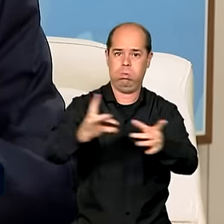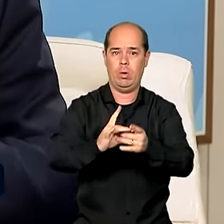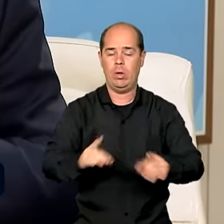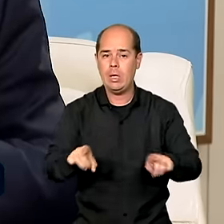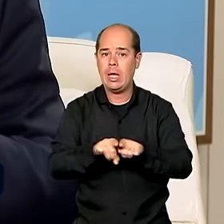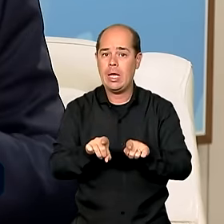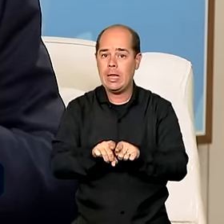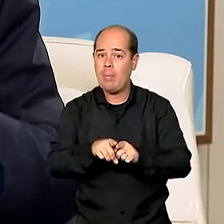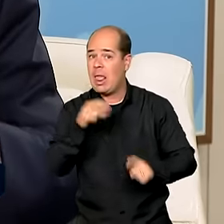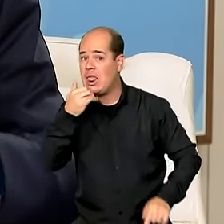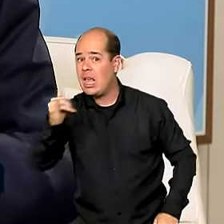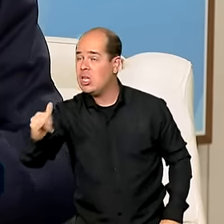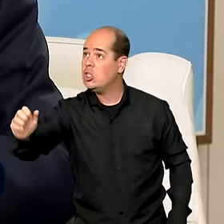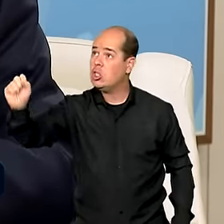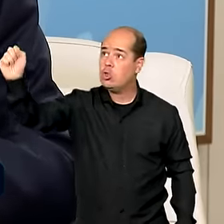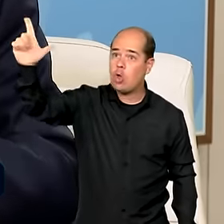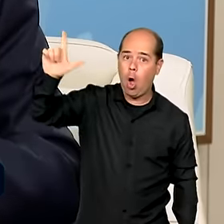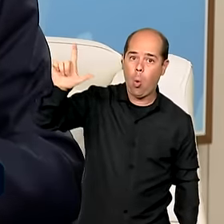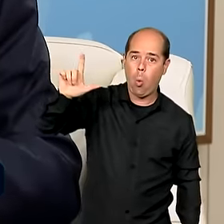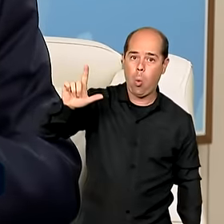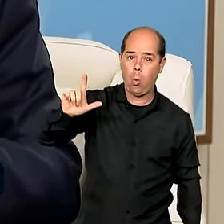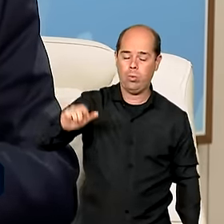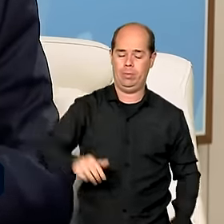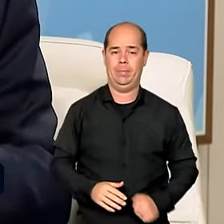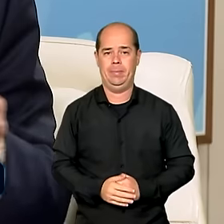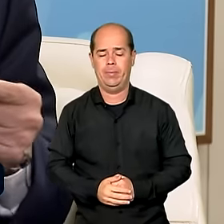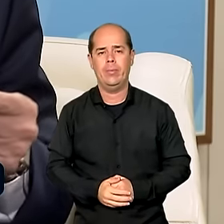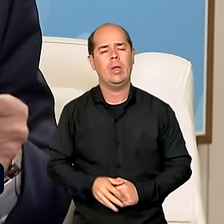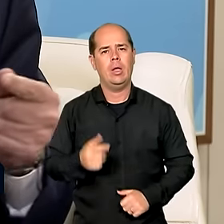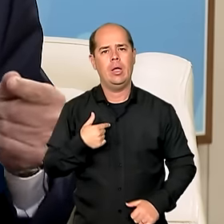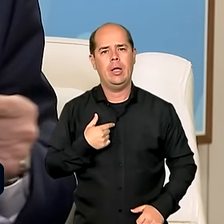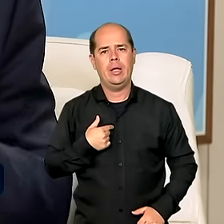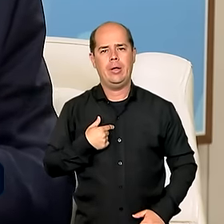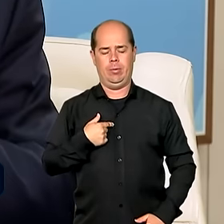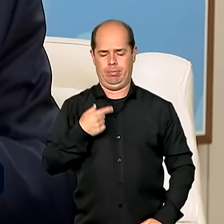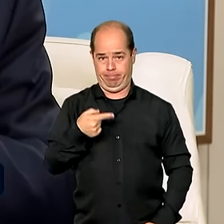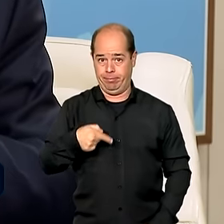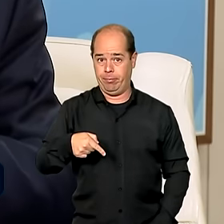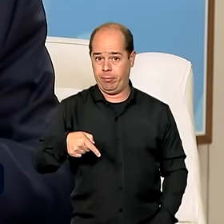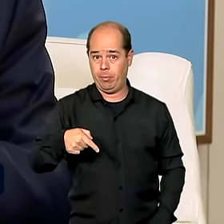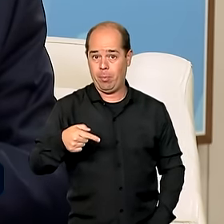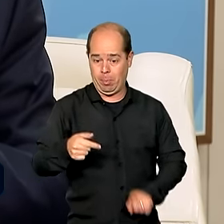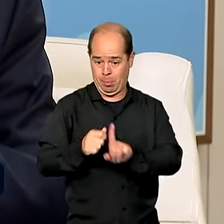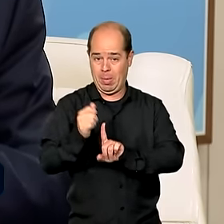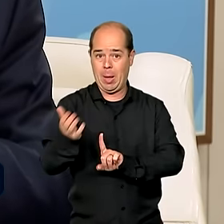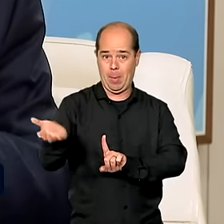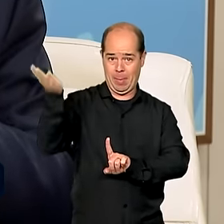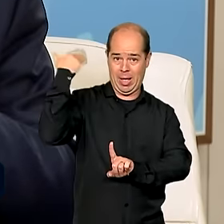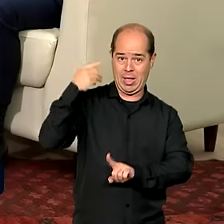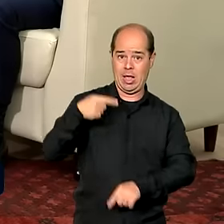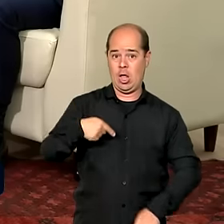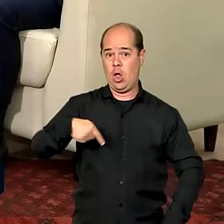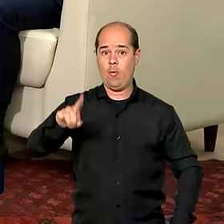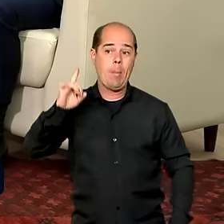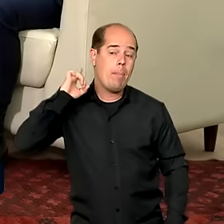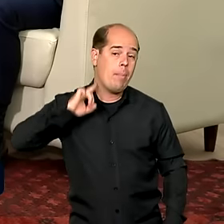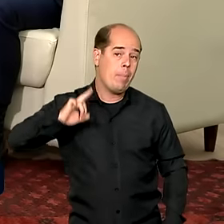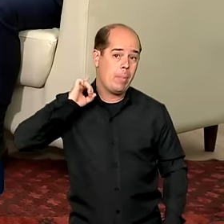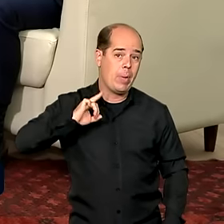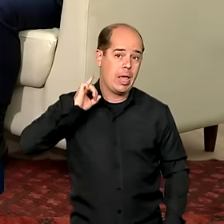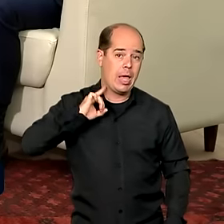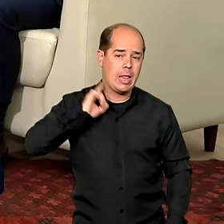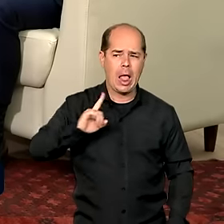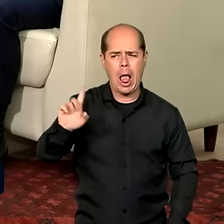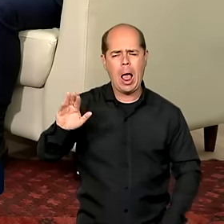solar eu fui representando o presidente Lula inaugurar agora o mês passado em Minas Gerais do lado